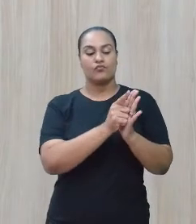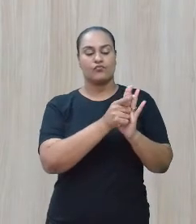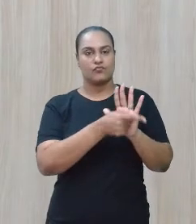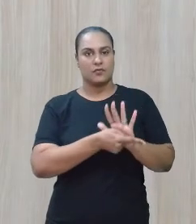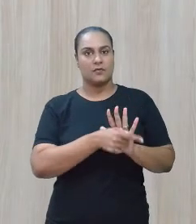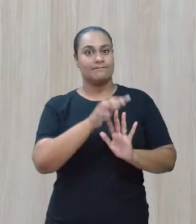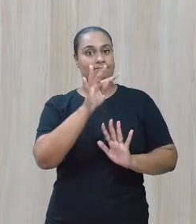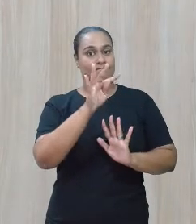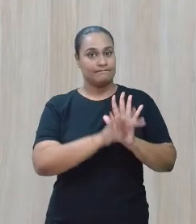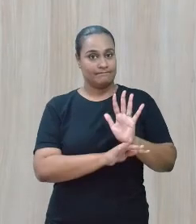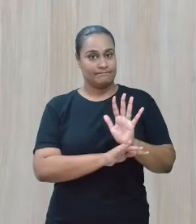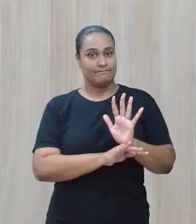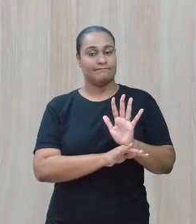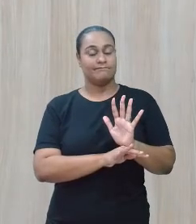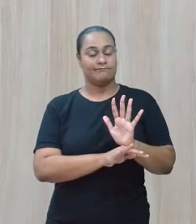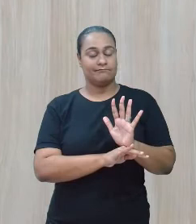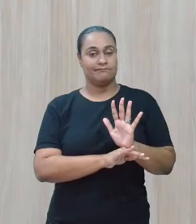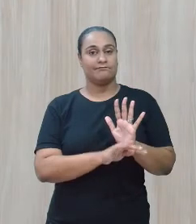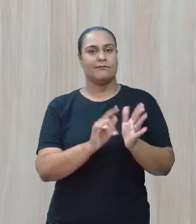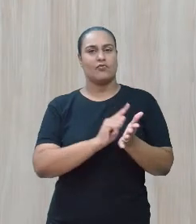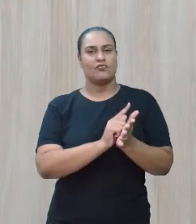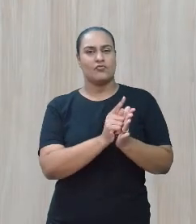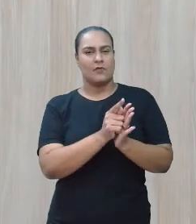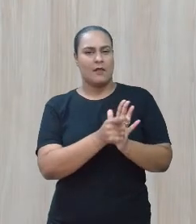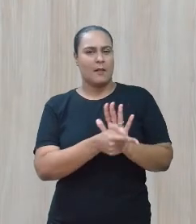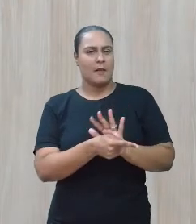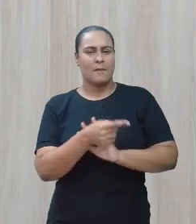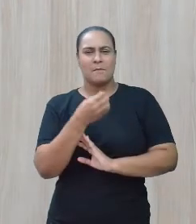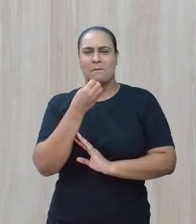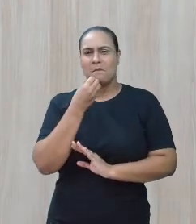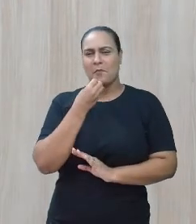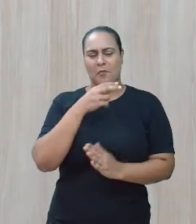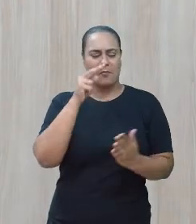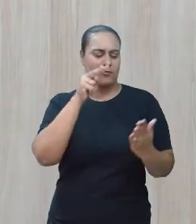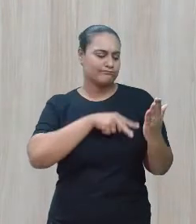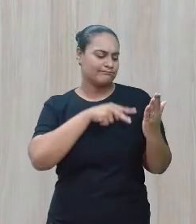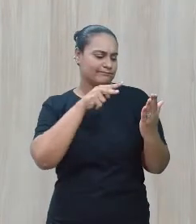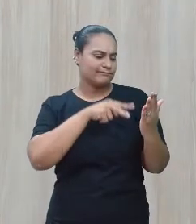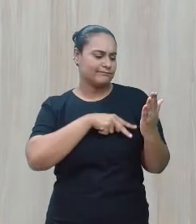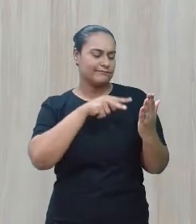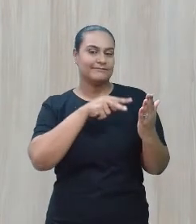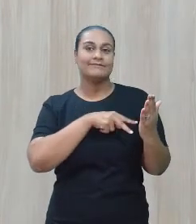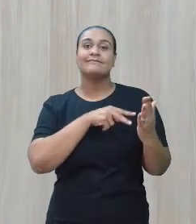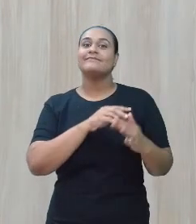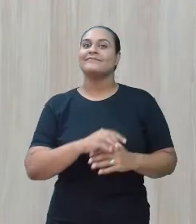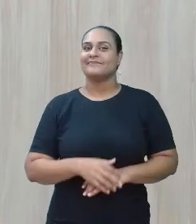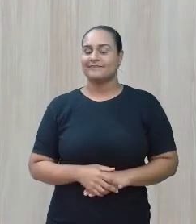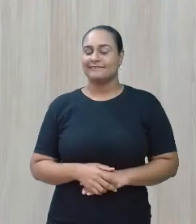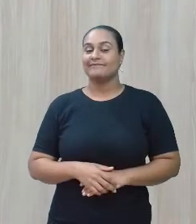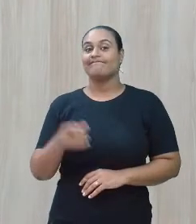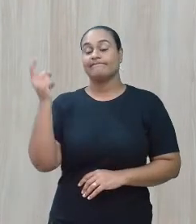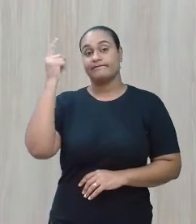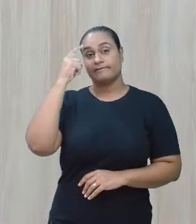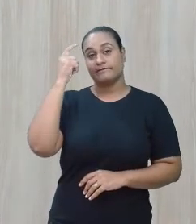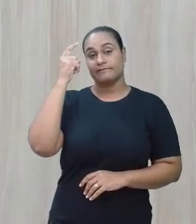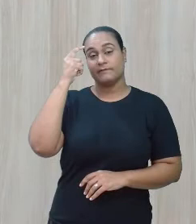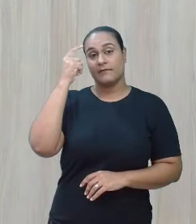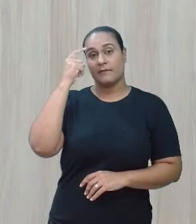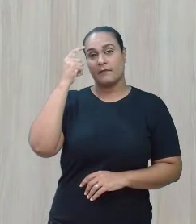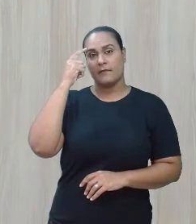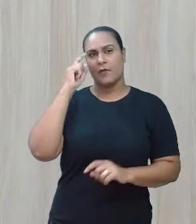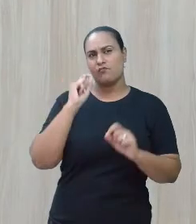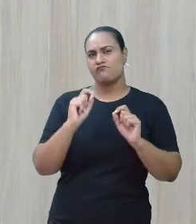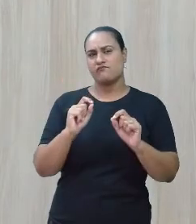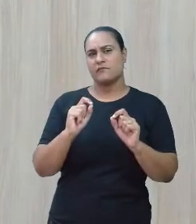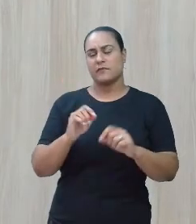textual e assim, um gênero gostoso de ser estudado. Então, começa aí a pensar, não é, no que é